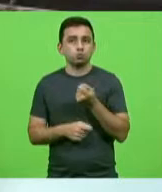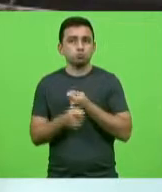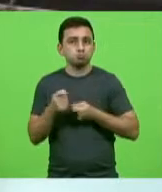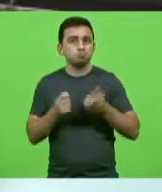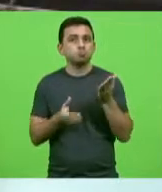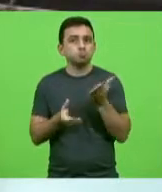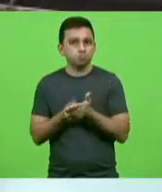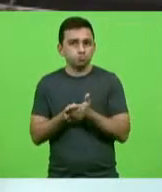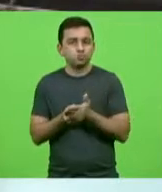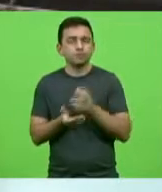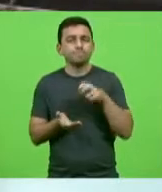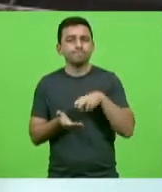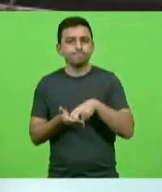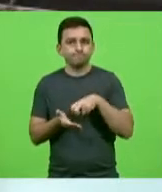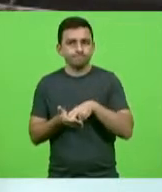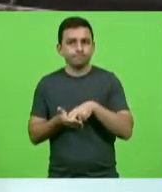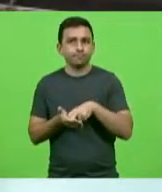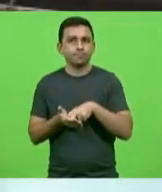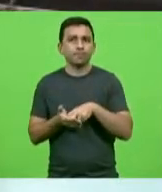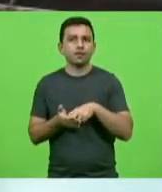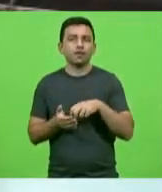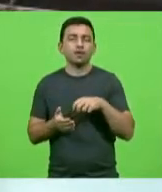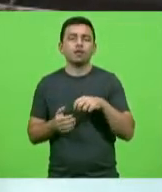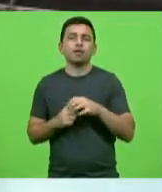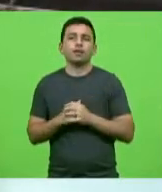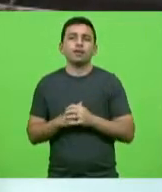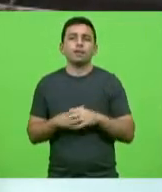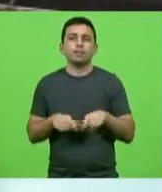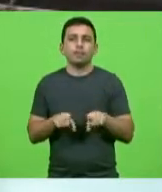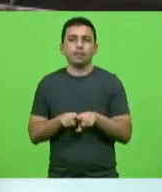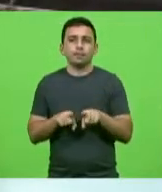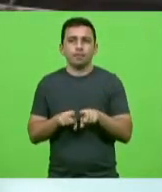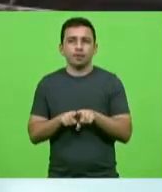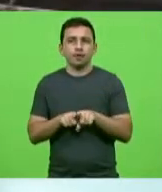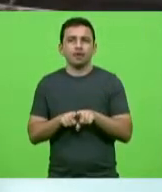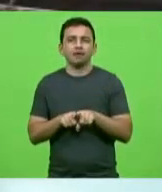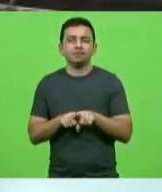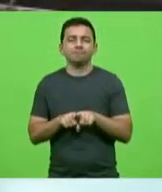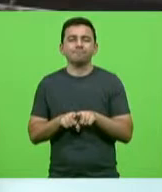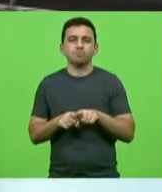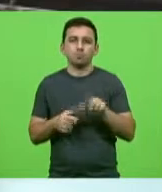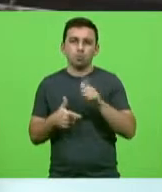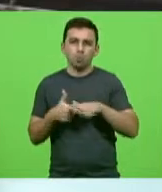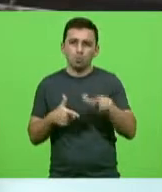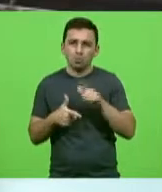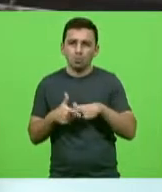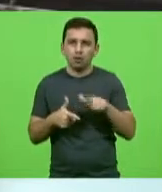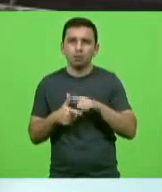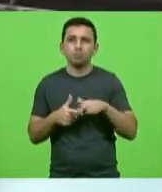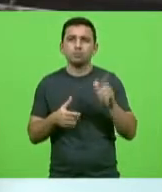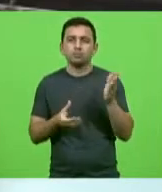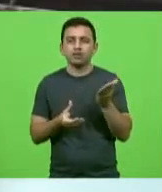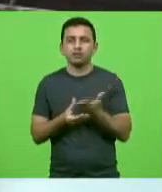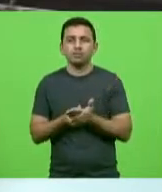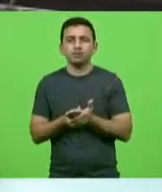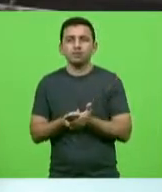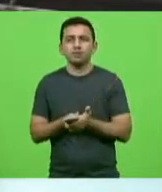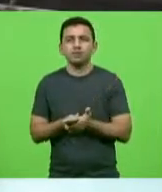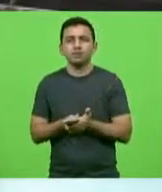processo penal em termos de estigmatização e das penas processuais